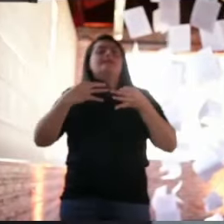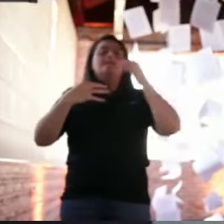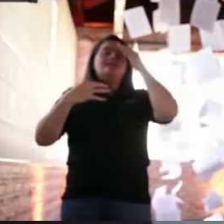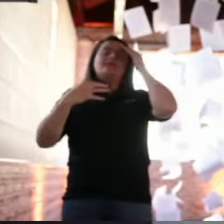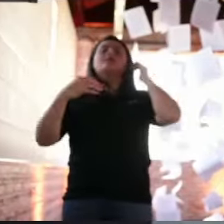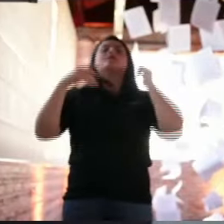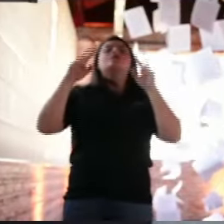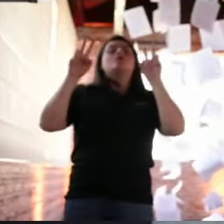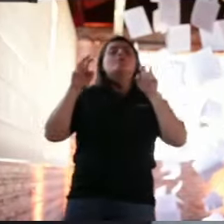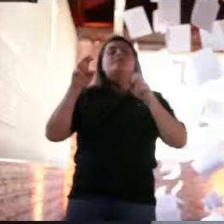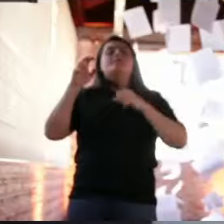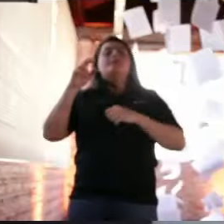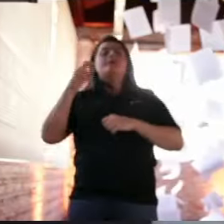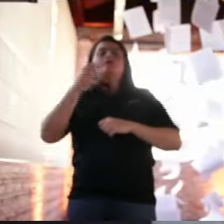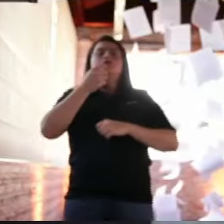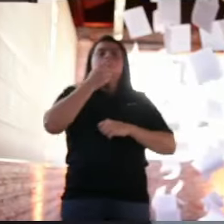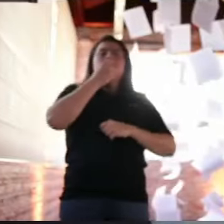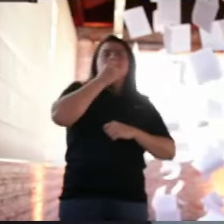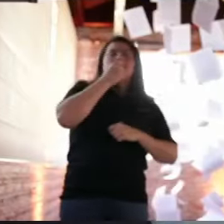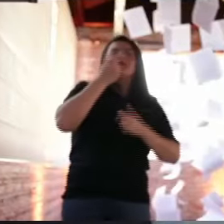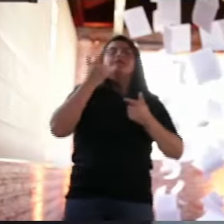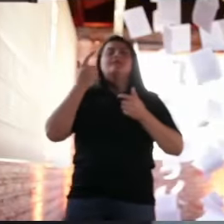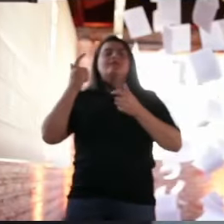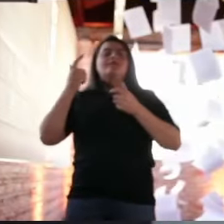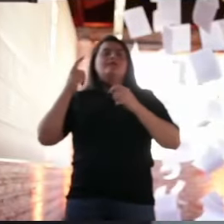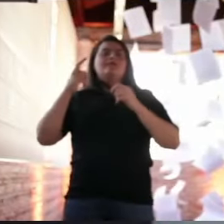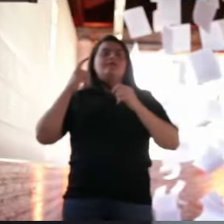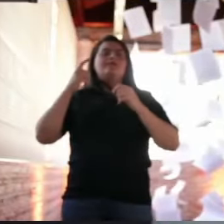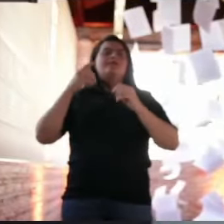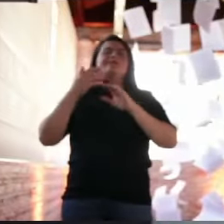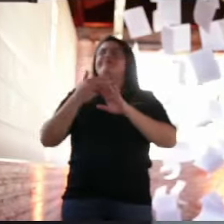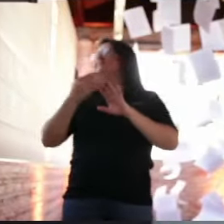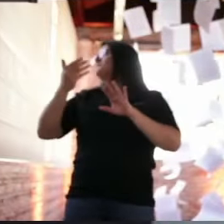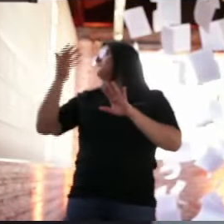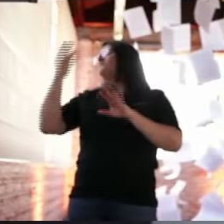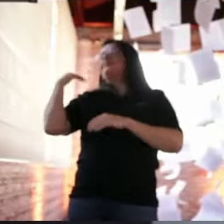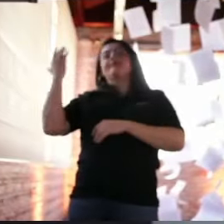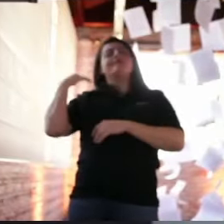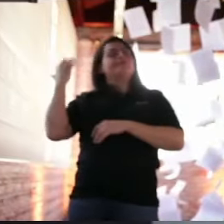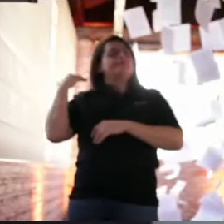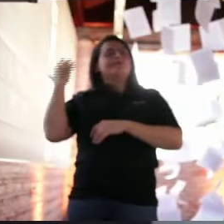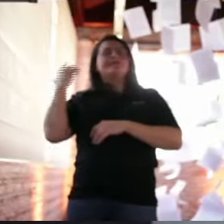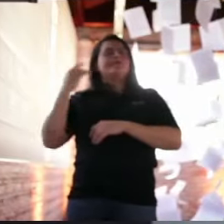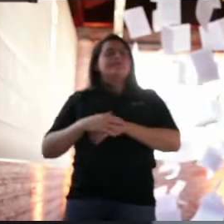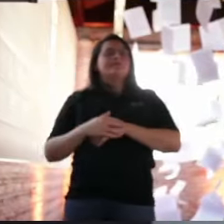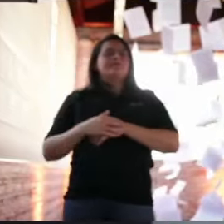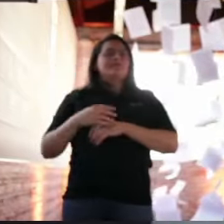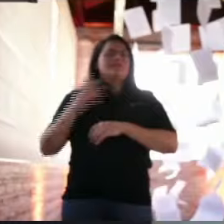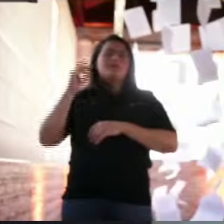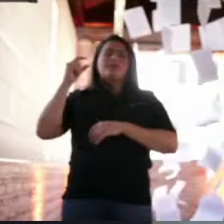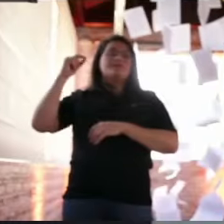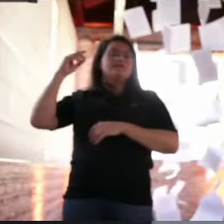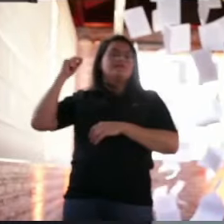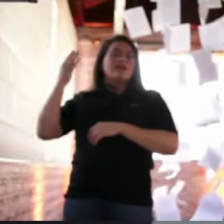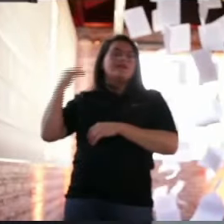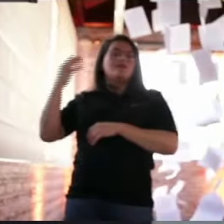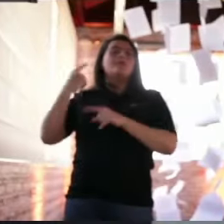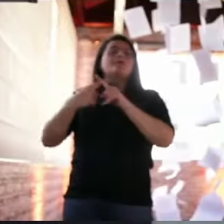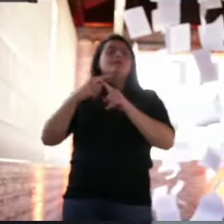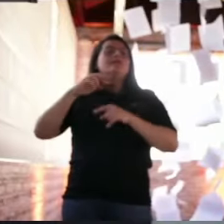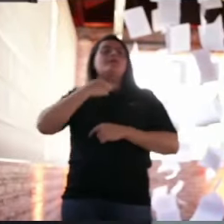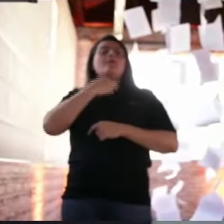de parto a chupeta você dormiu junto isso daí ficou lá para trás ficou lá para trás no sentido de que não poderia